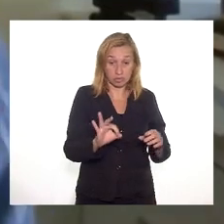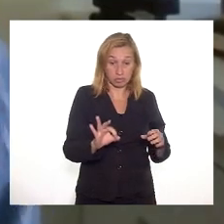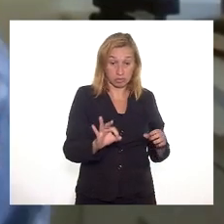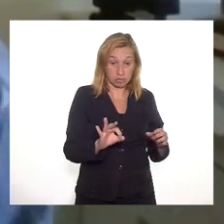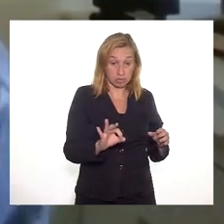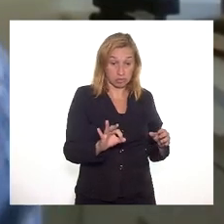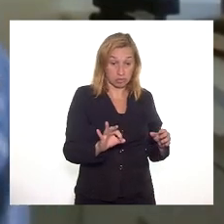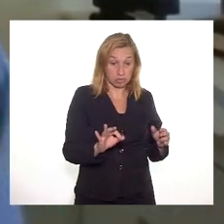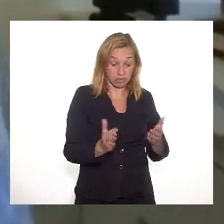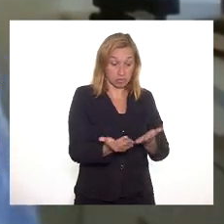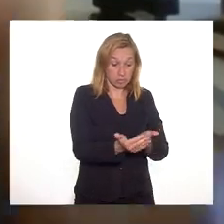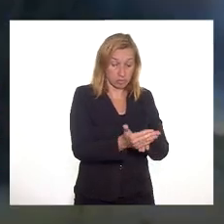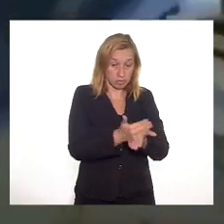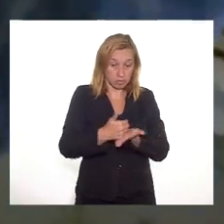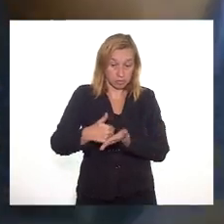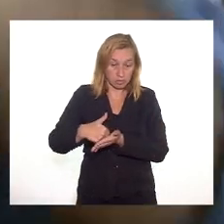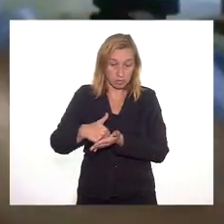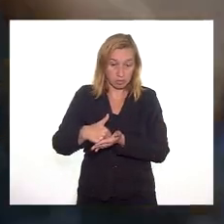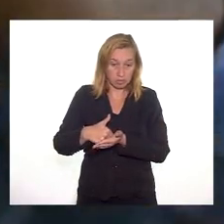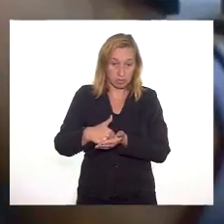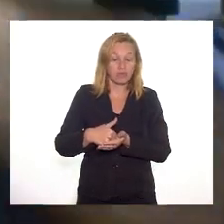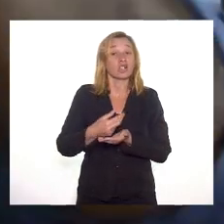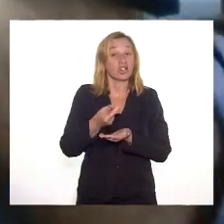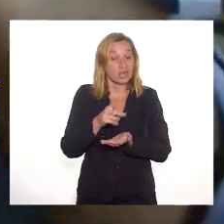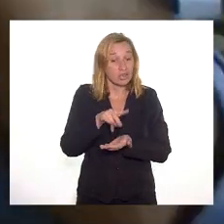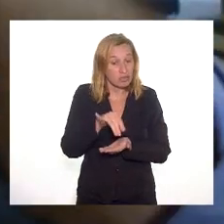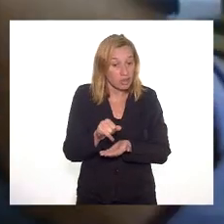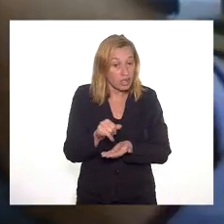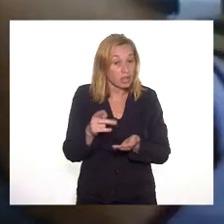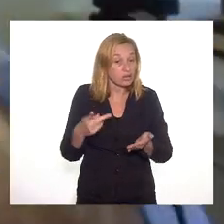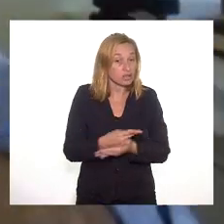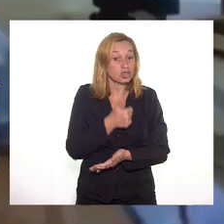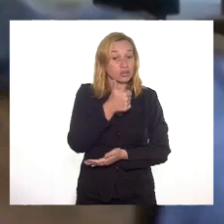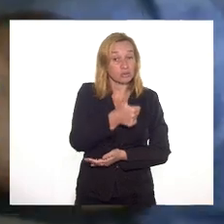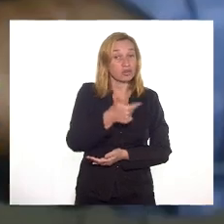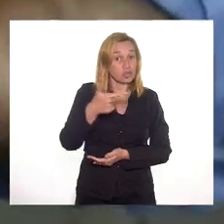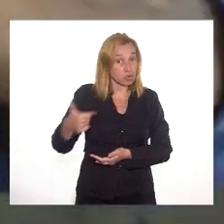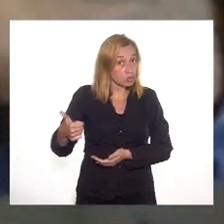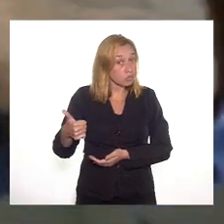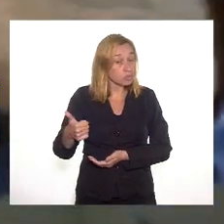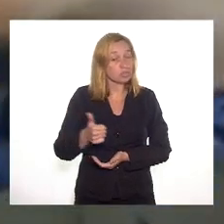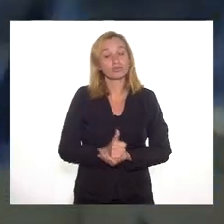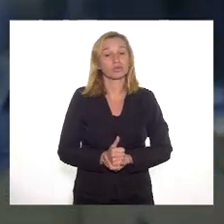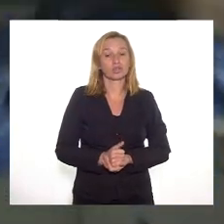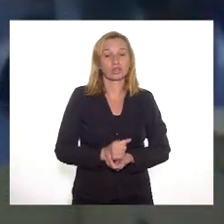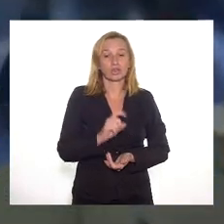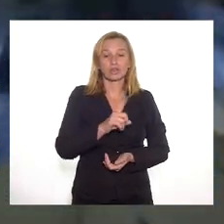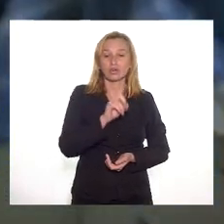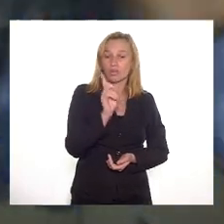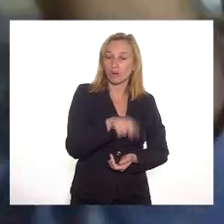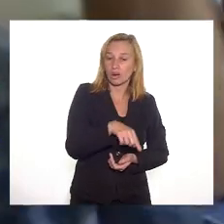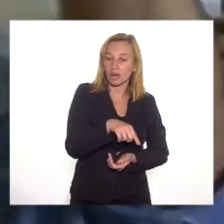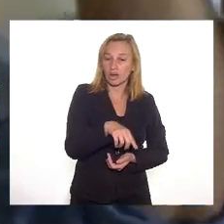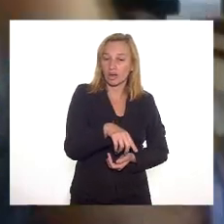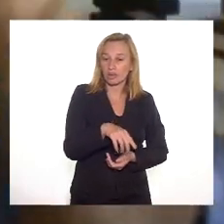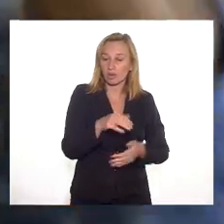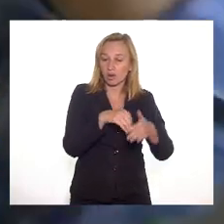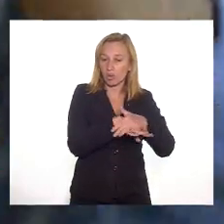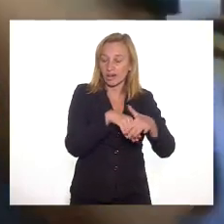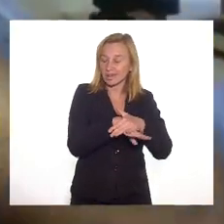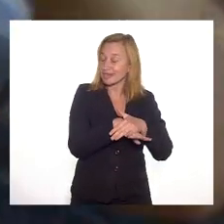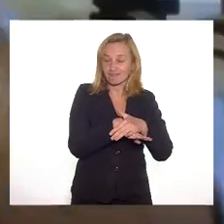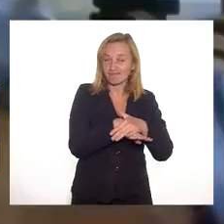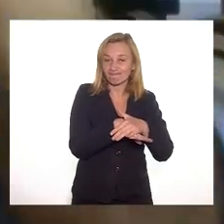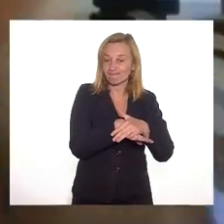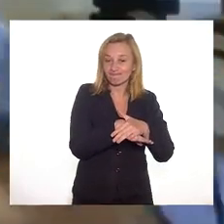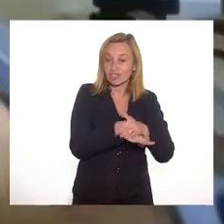de arrecadação que vai ocorrer em 2021, mas não é para botar em poupança, não, que não se